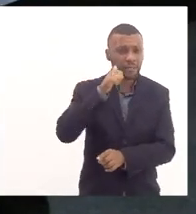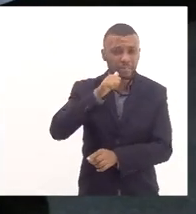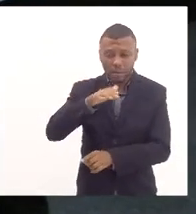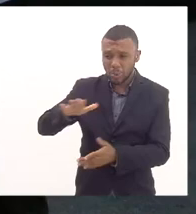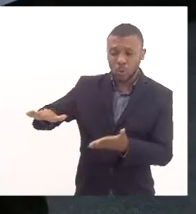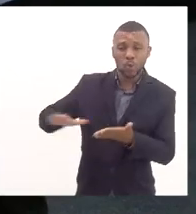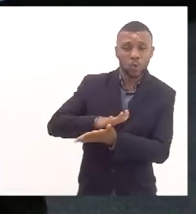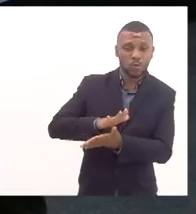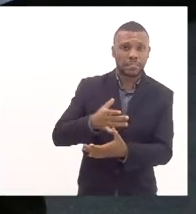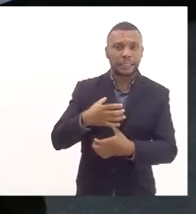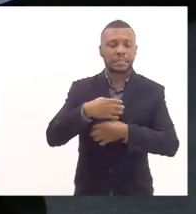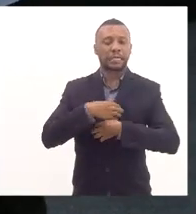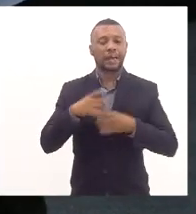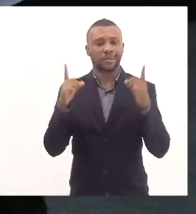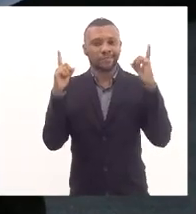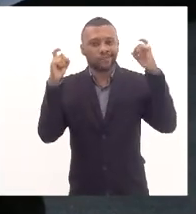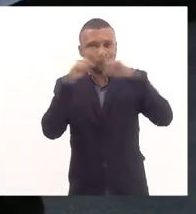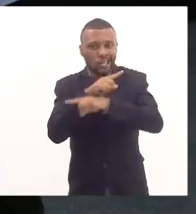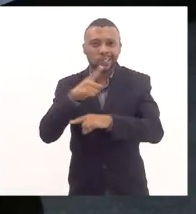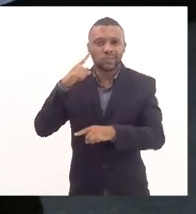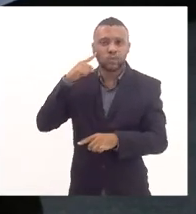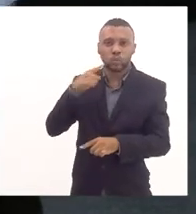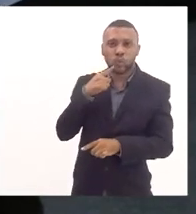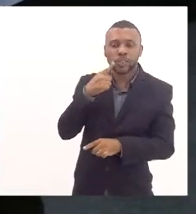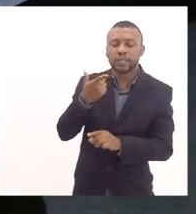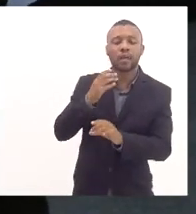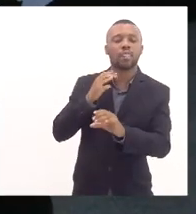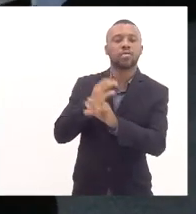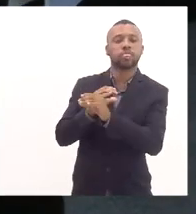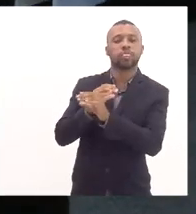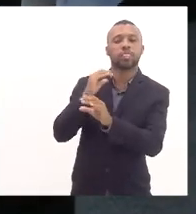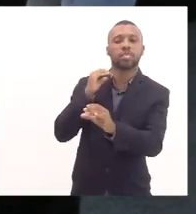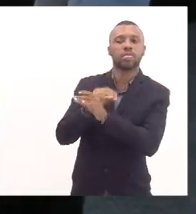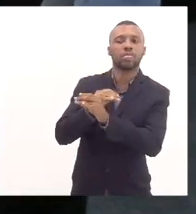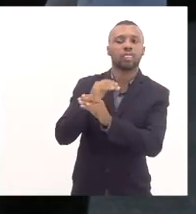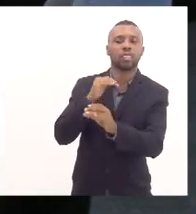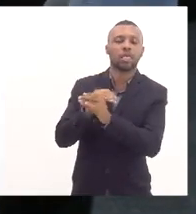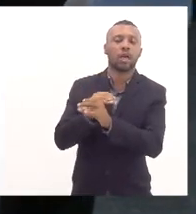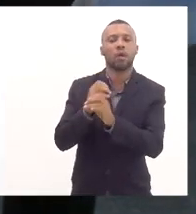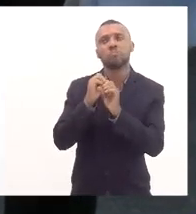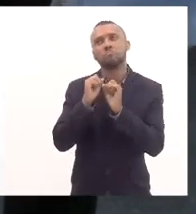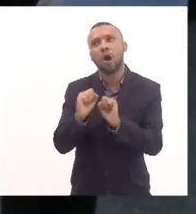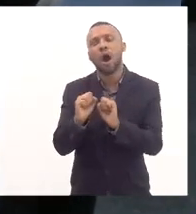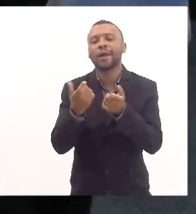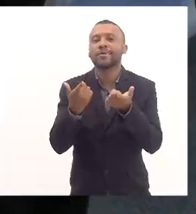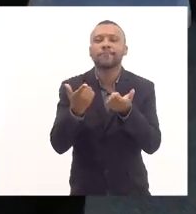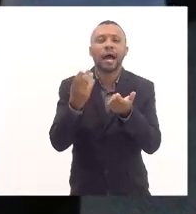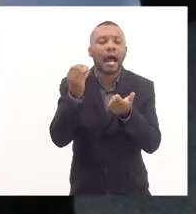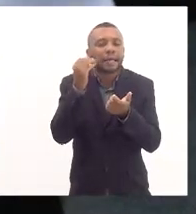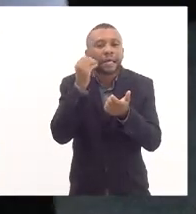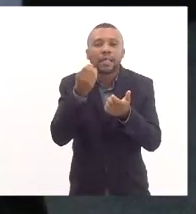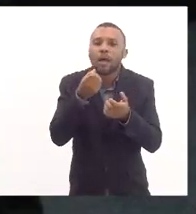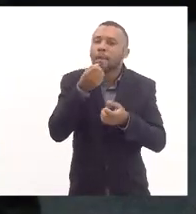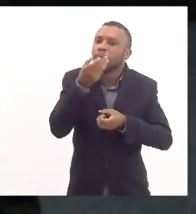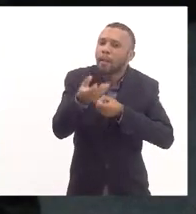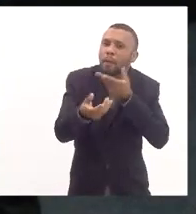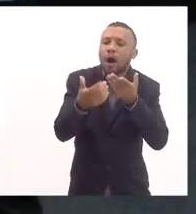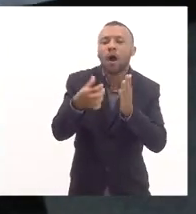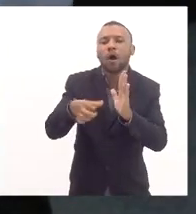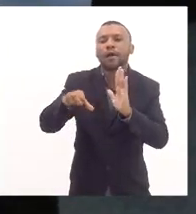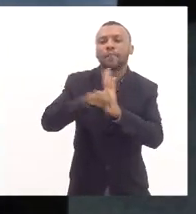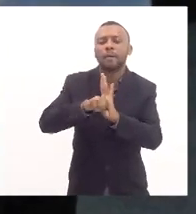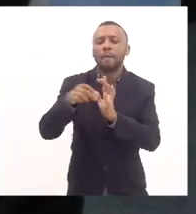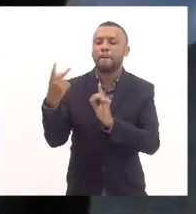dificuldade das pessoas surdas e manter a comunicação seja para narrar um fato criminoso